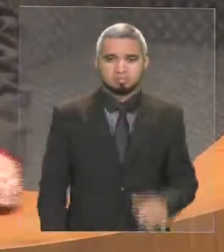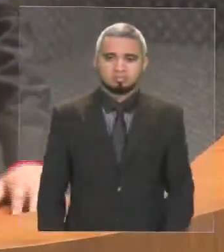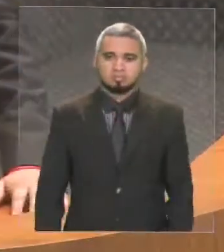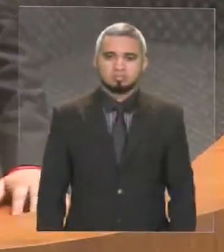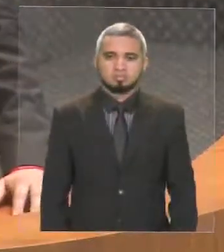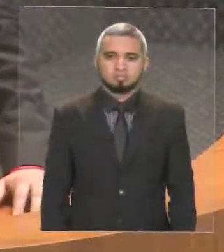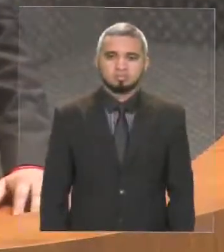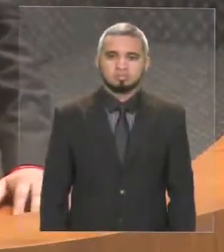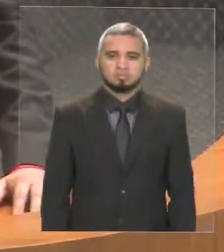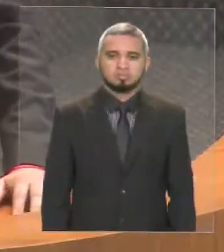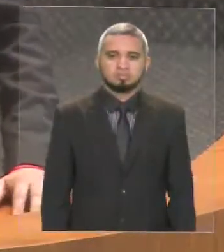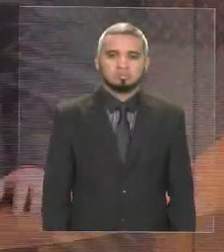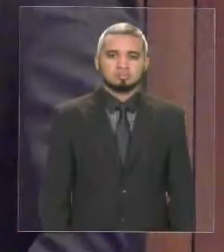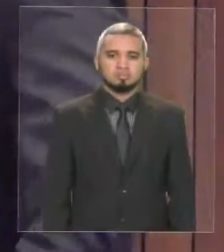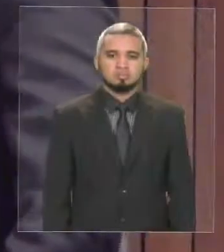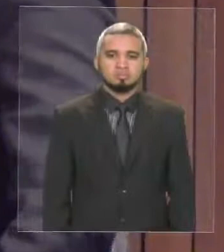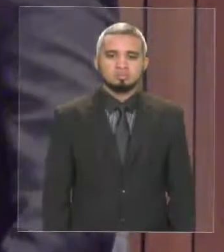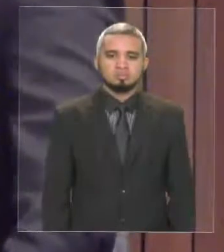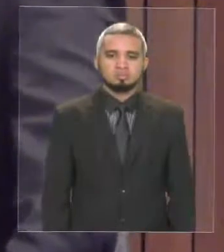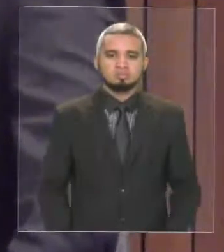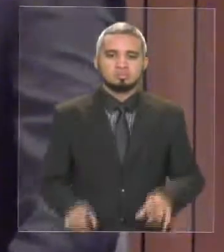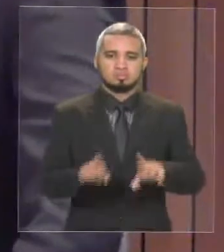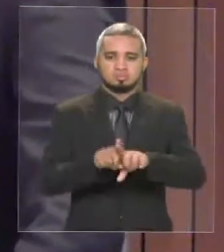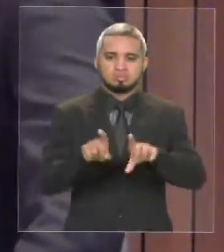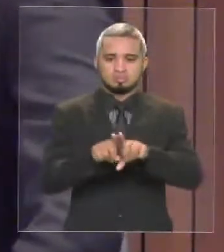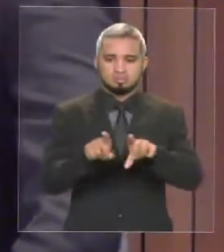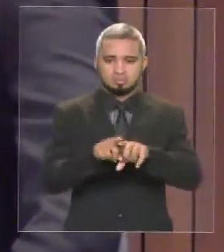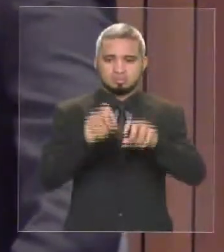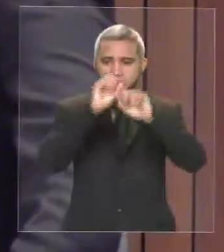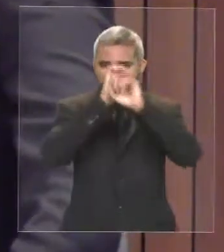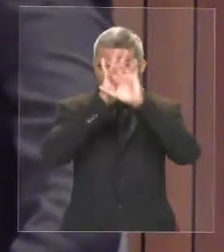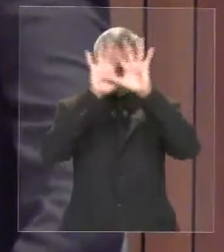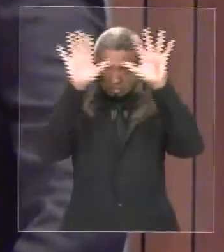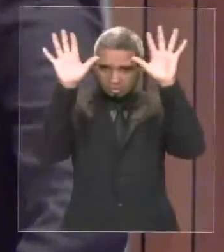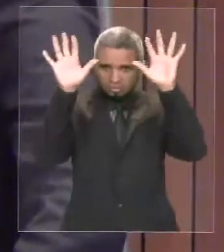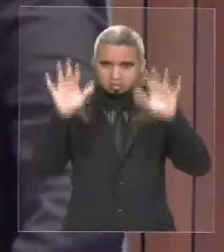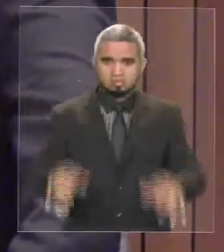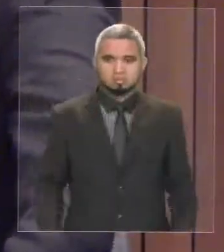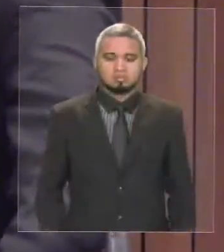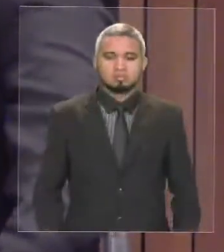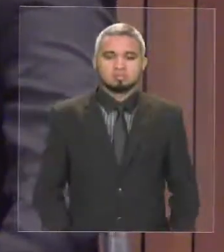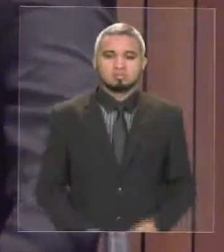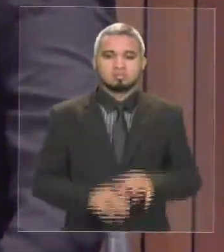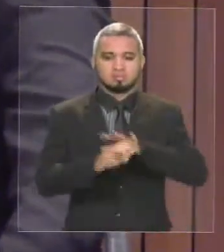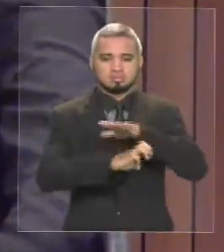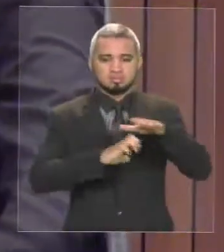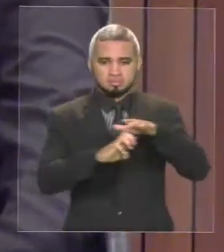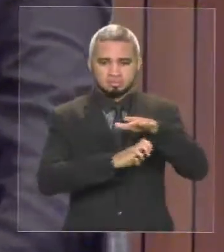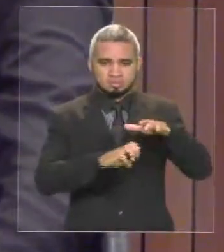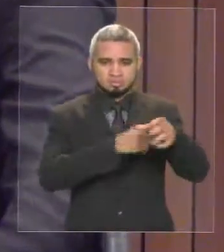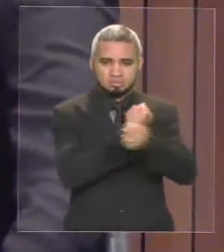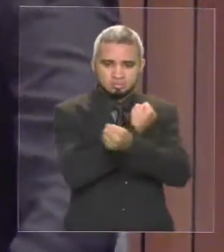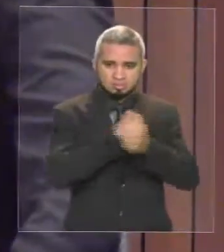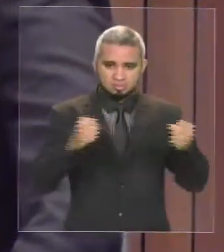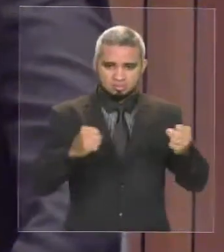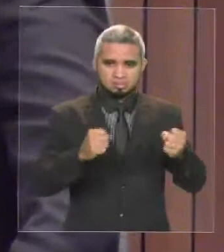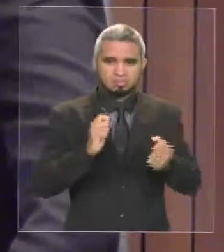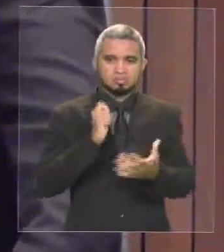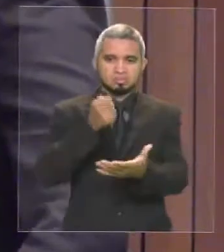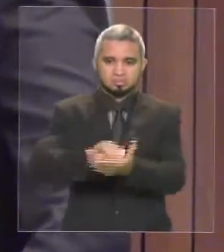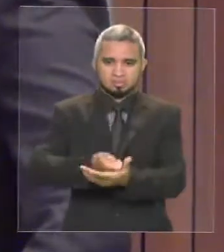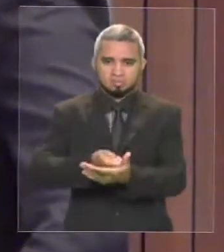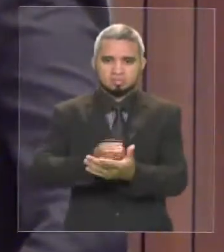E deixar bem claro que os atacadistas pagam no Maranhão 2%